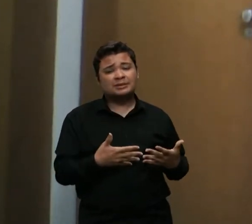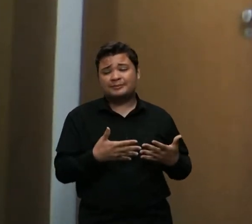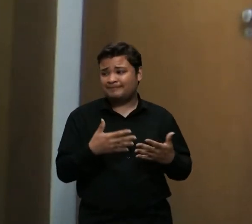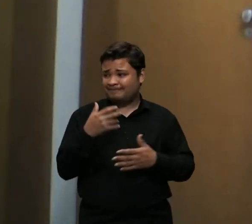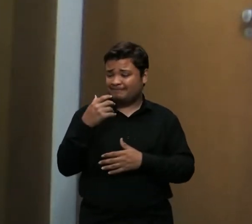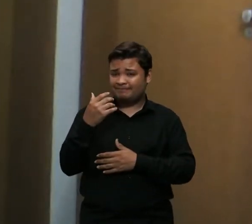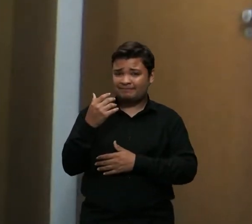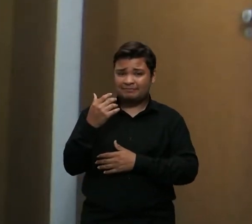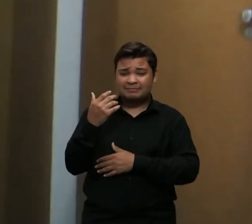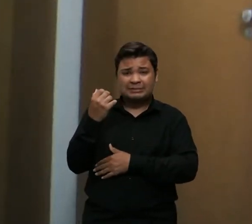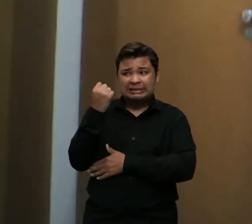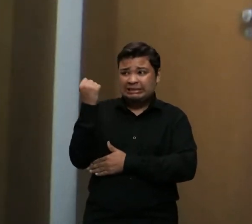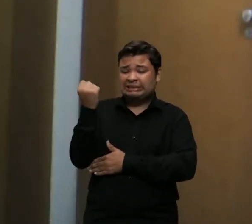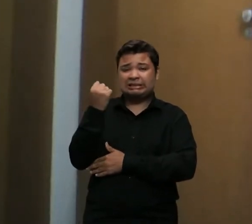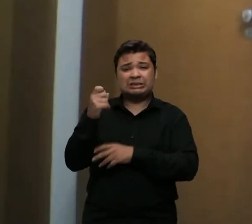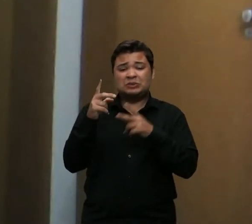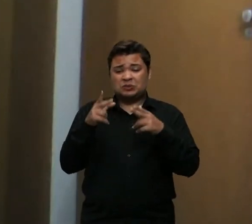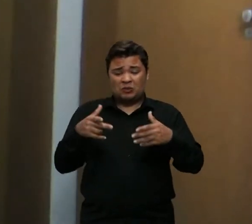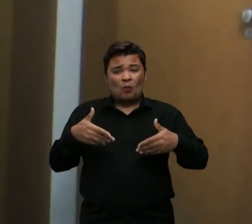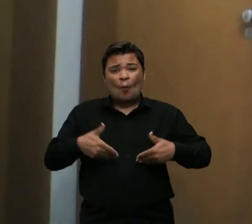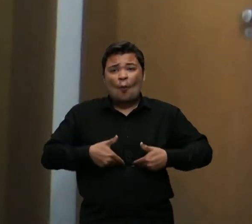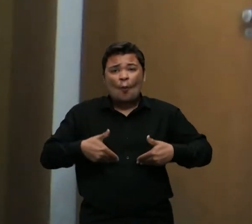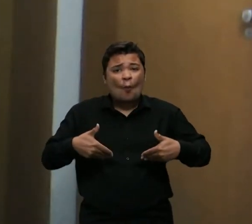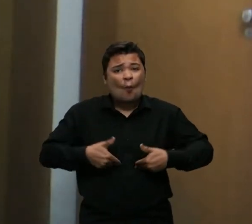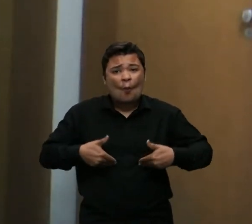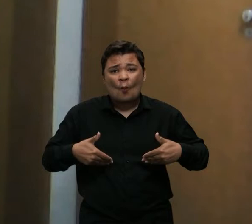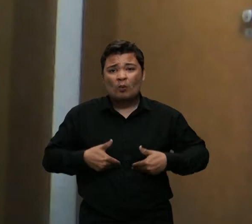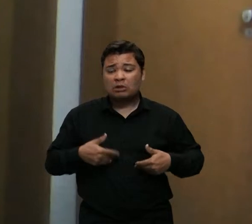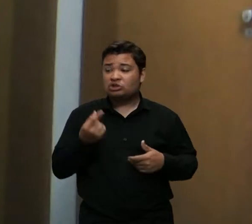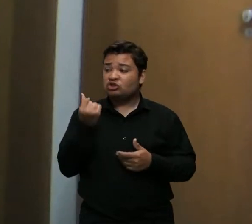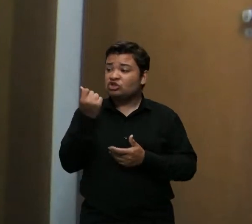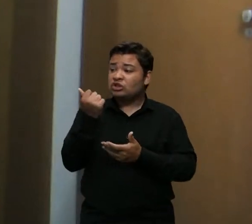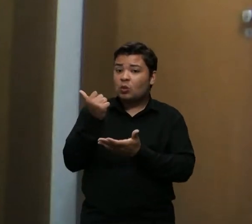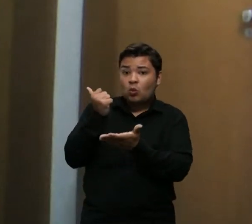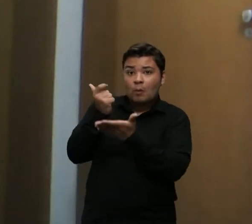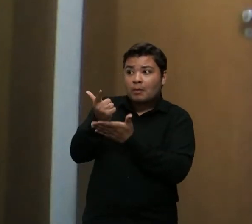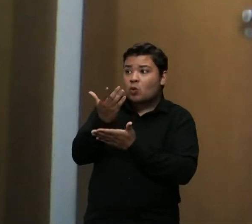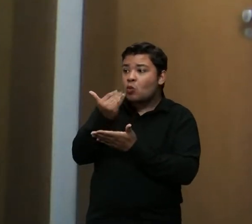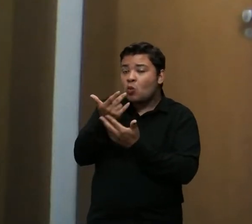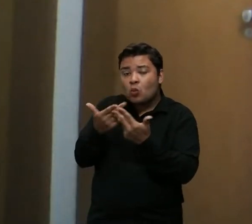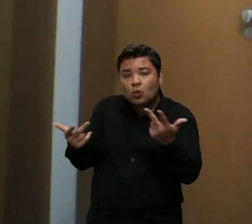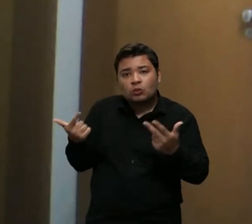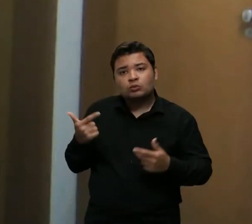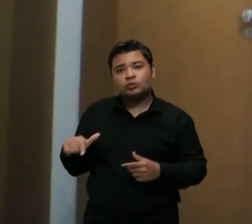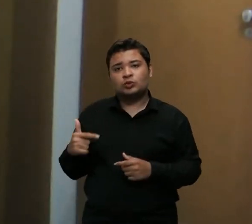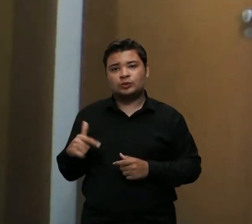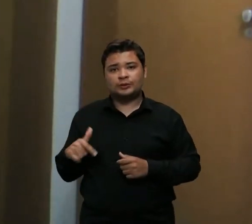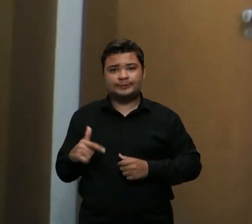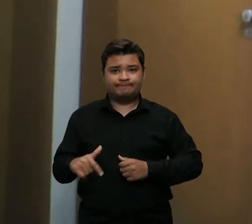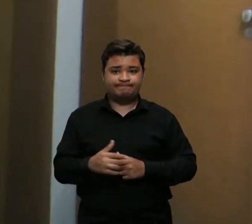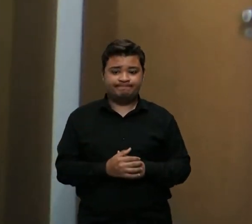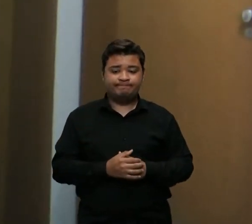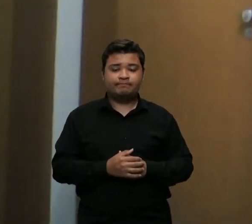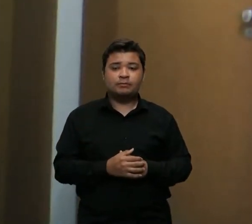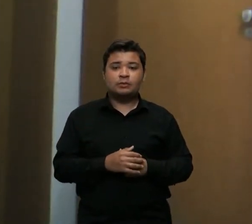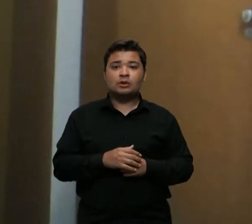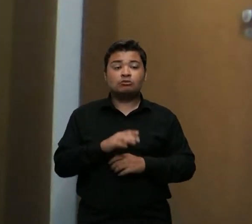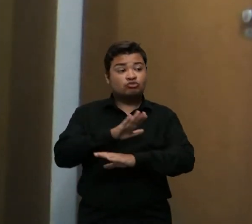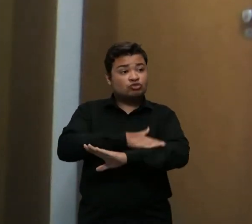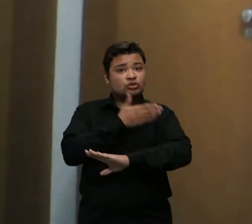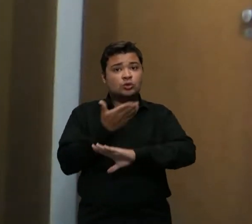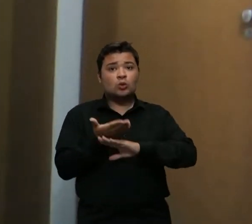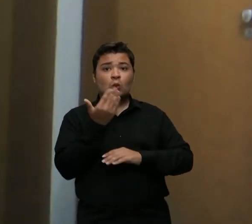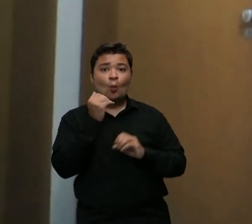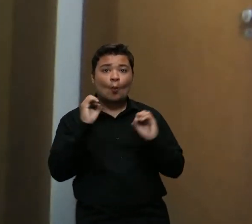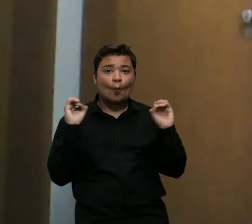fome. São pessoas passando fome, são pessoas que não têm dinheiro para comprar alimentos, que não conseguem fazer uma refeição por dia ou, quando